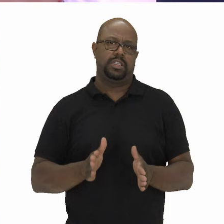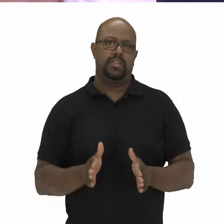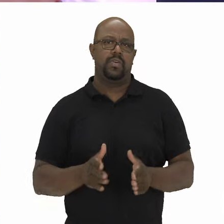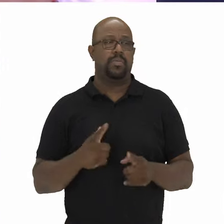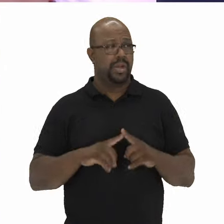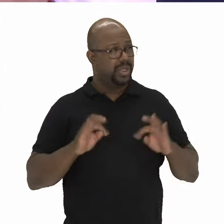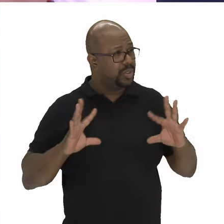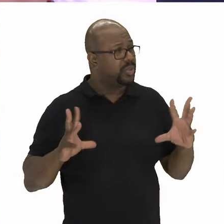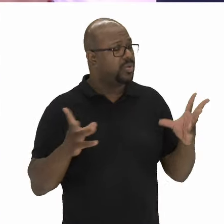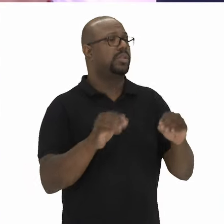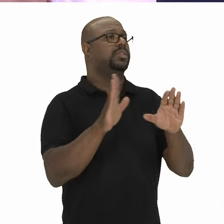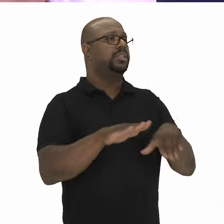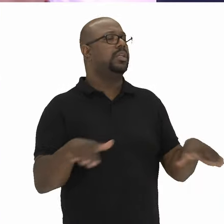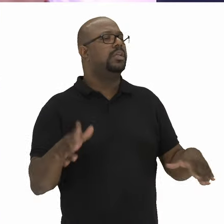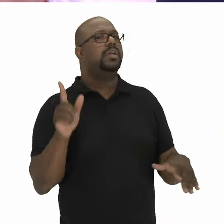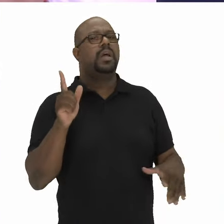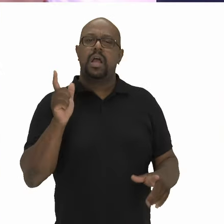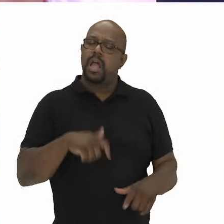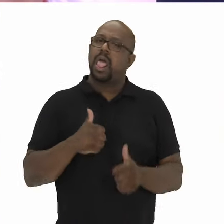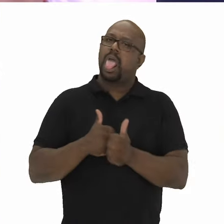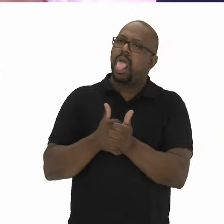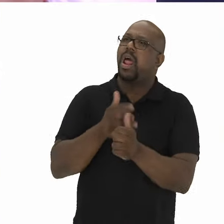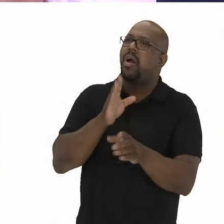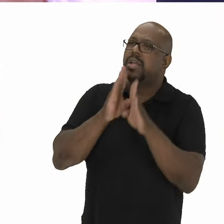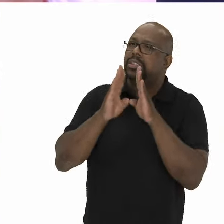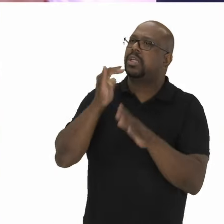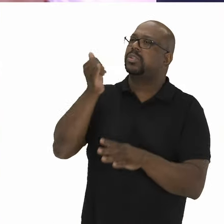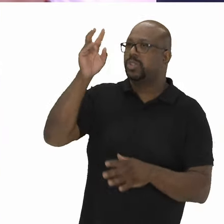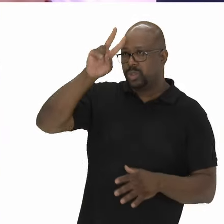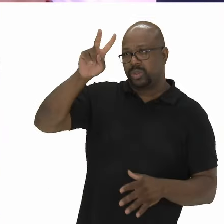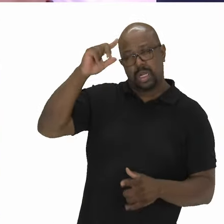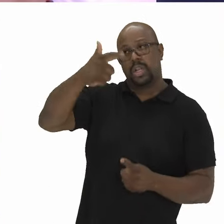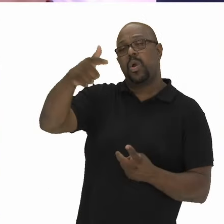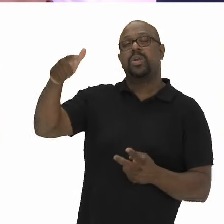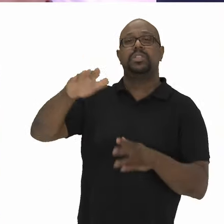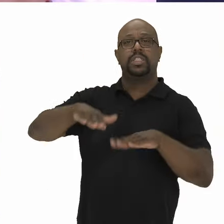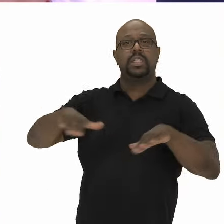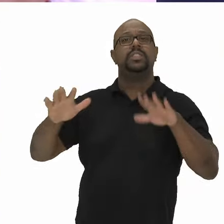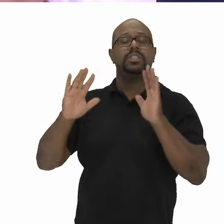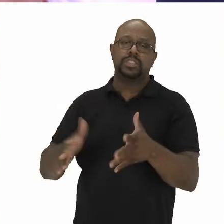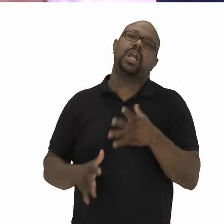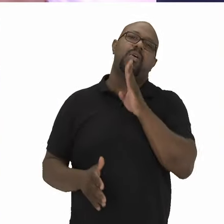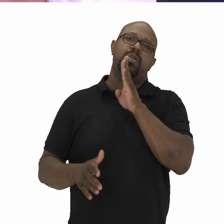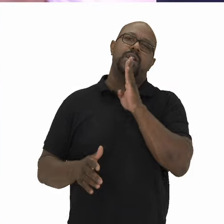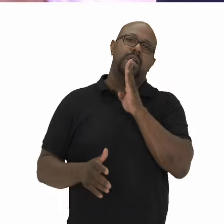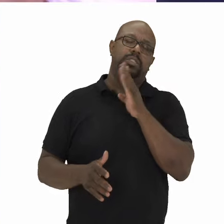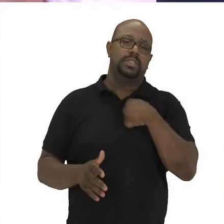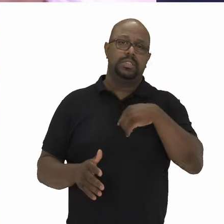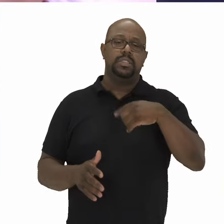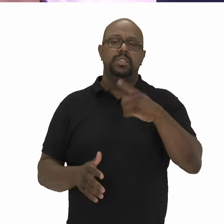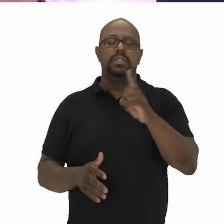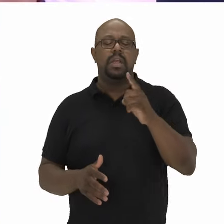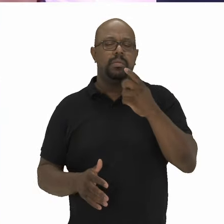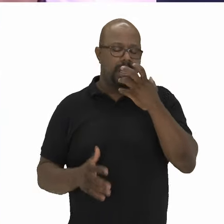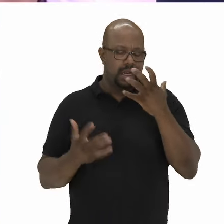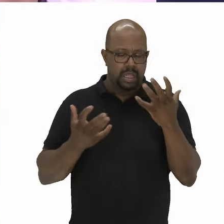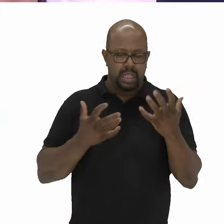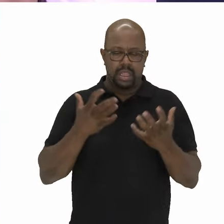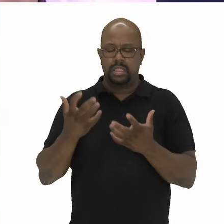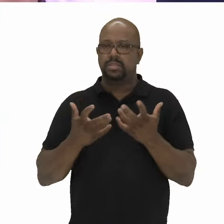acessível para que todas as crianças sigam conhecendo as histórias que as outras crianças já conhecem e não